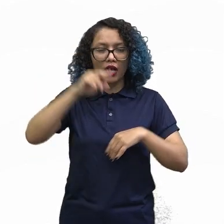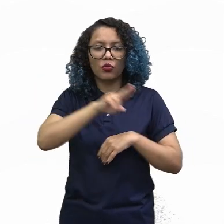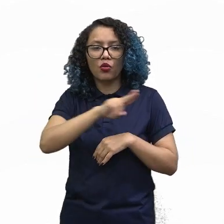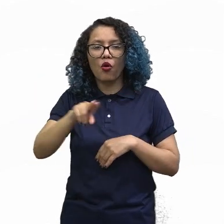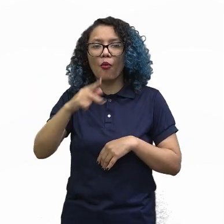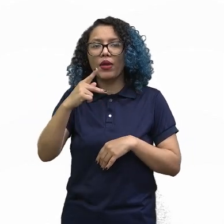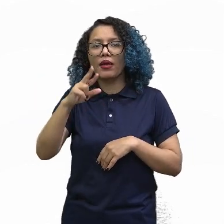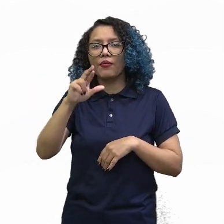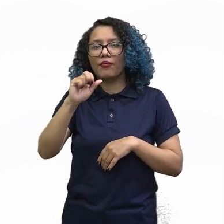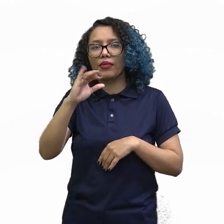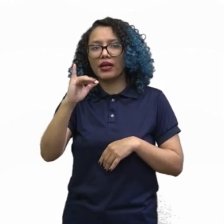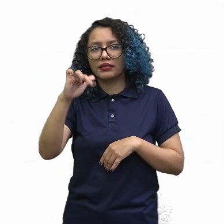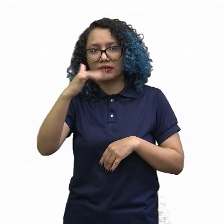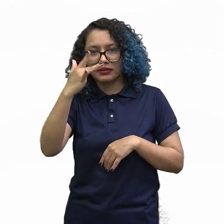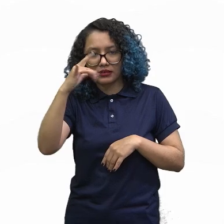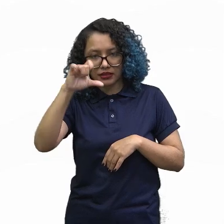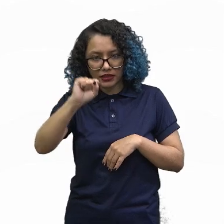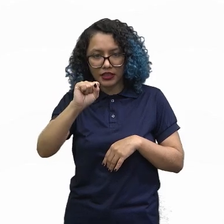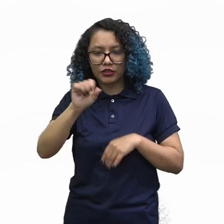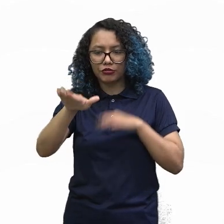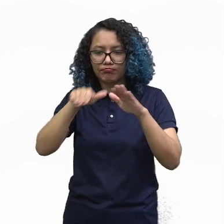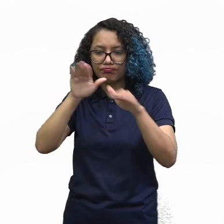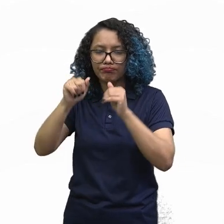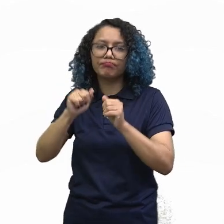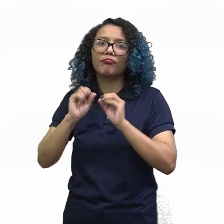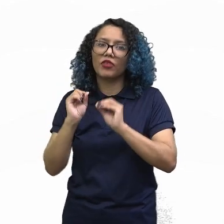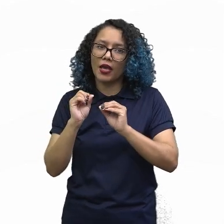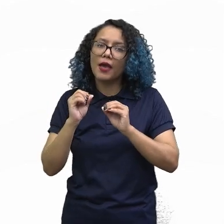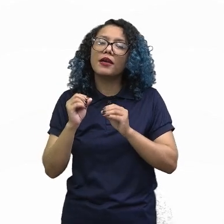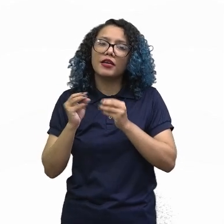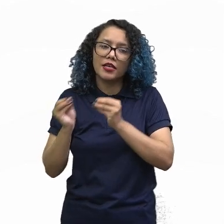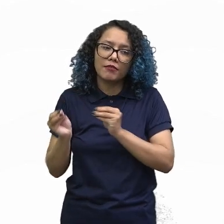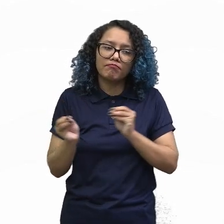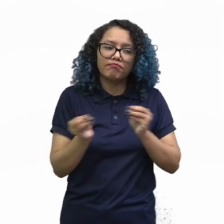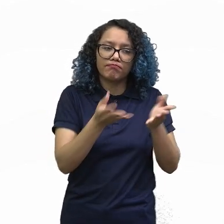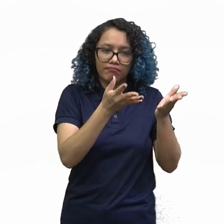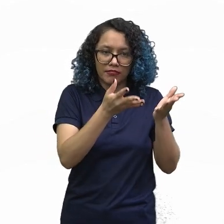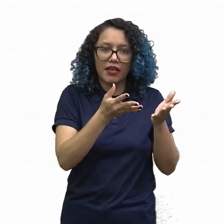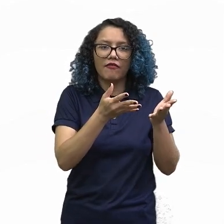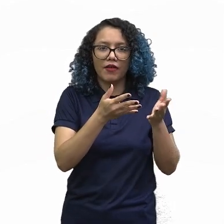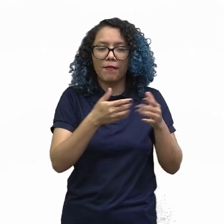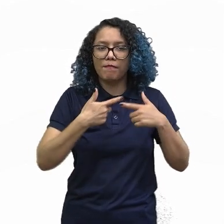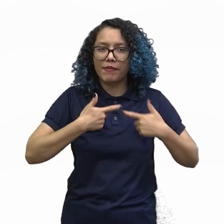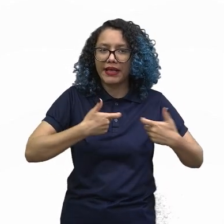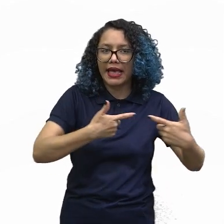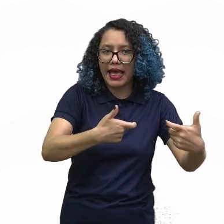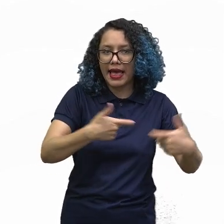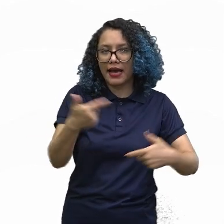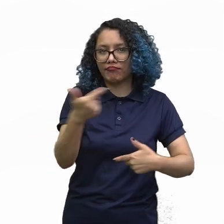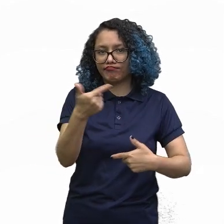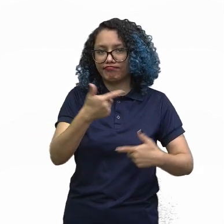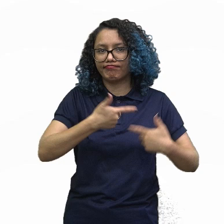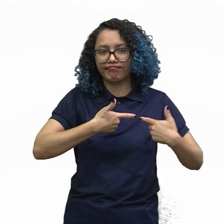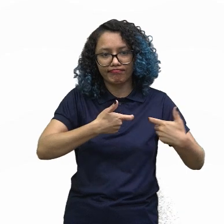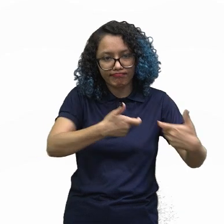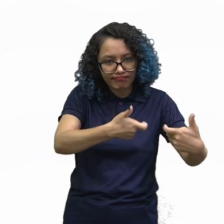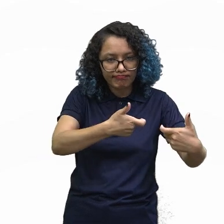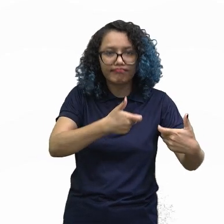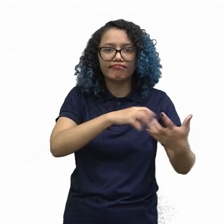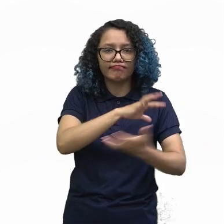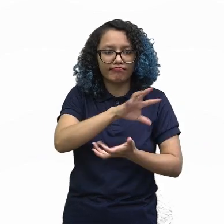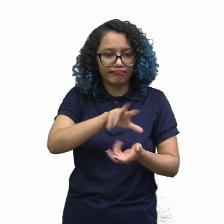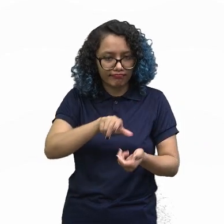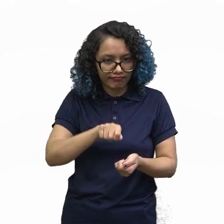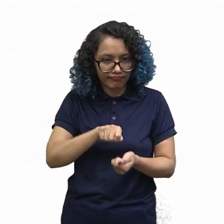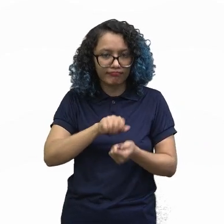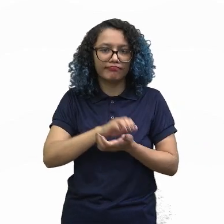pracinhas, e os enviou para a batalha da Segunda Guerra. Você percebe aqui na sua tela, né,